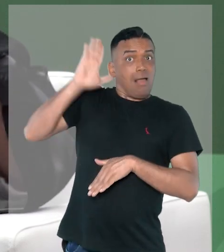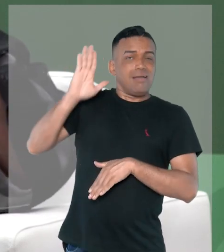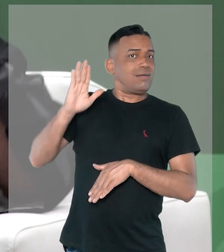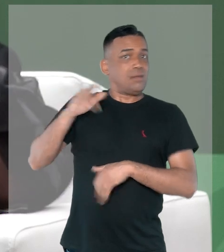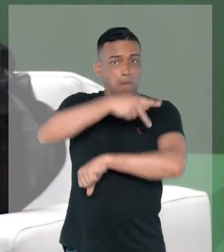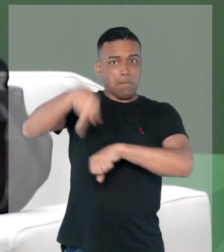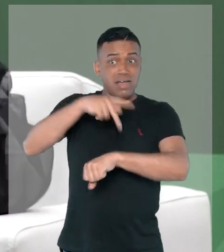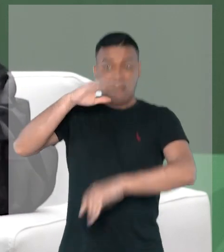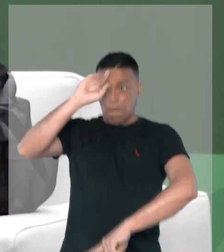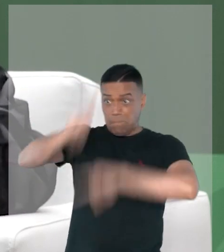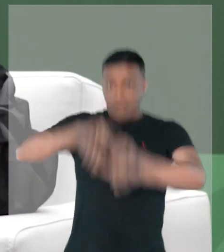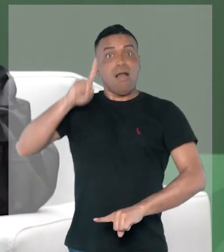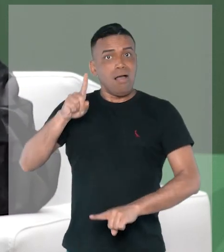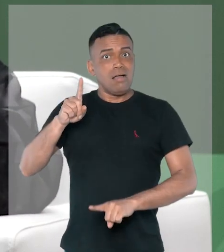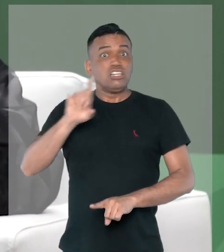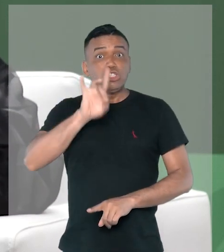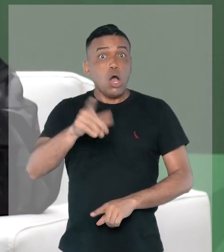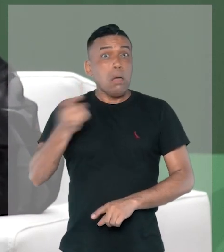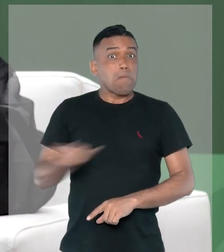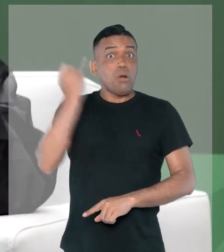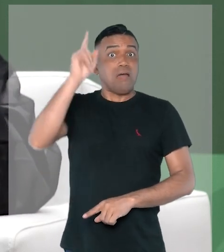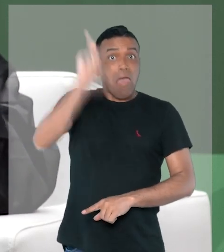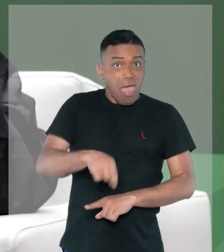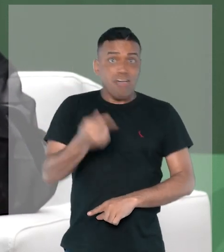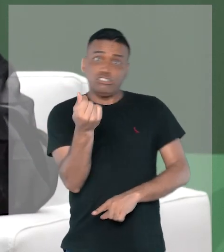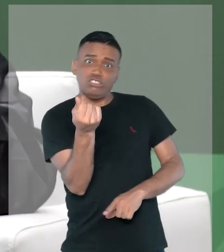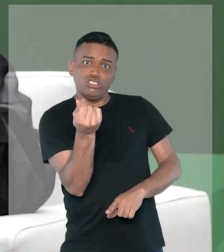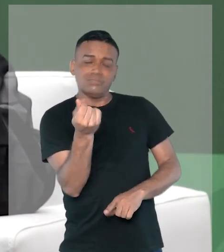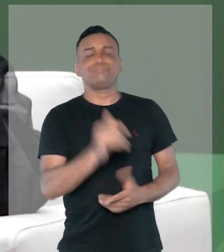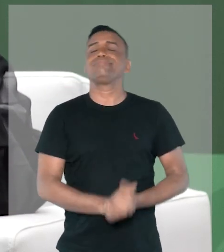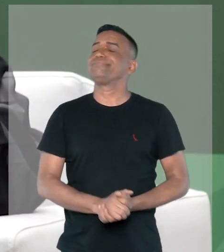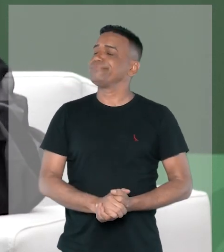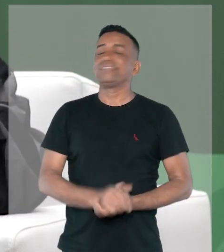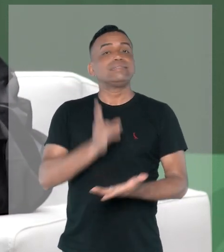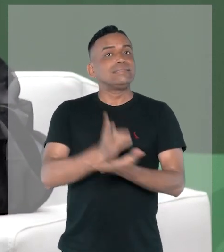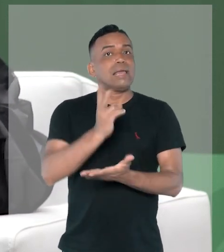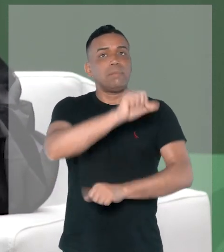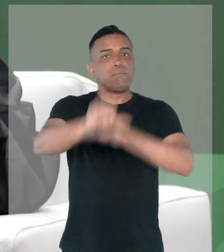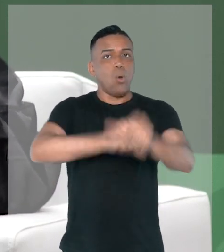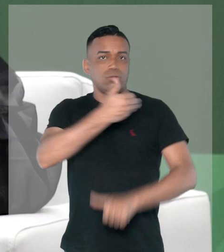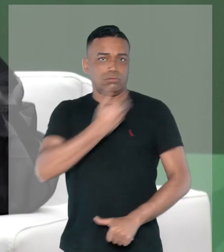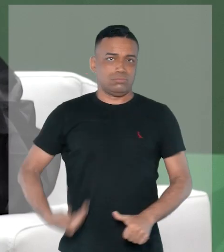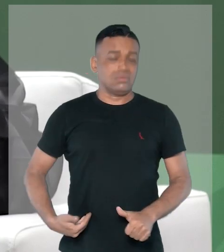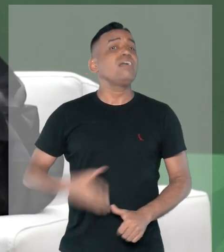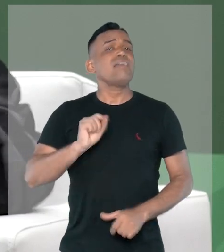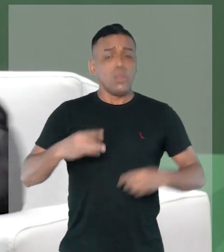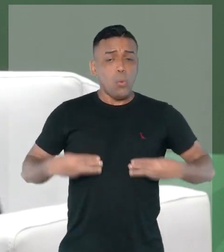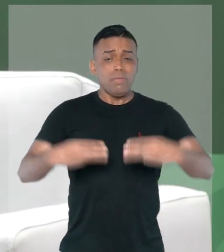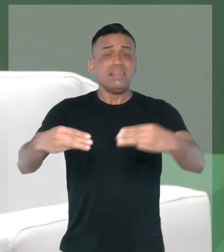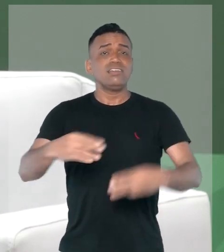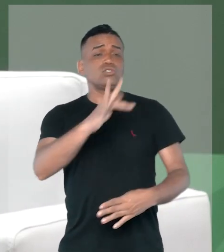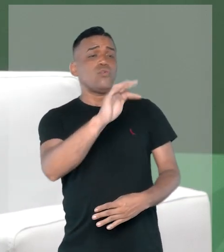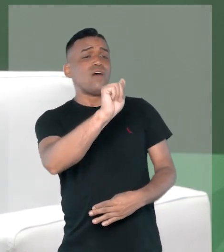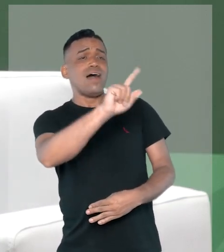o nosso país com dinheiro? Será que é só o dinheiro que importa? Cada vez que muda um governo, as pessoas falam, quem vai ser o ministro da Fazenda? Eu